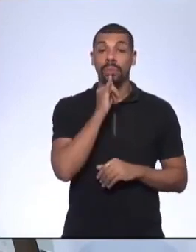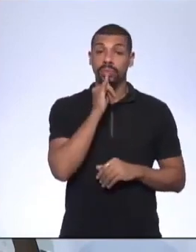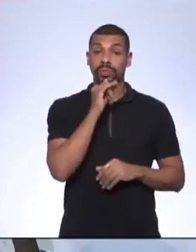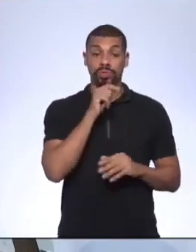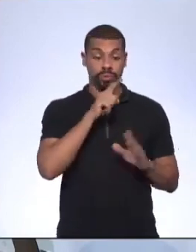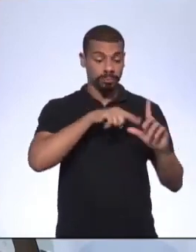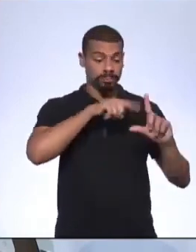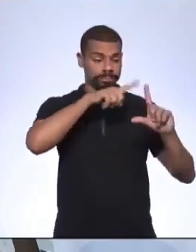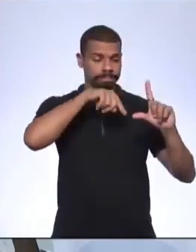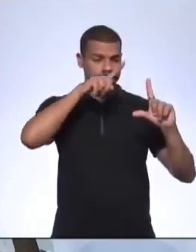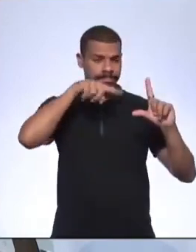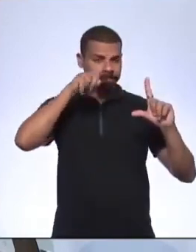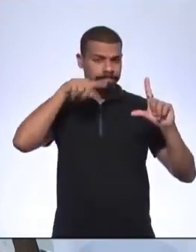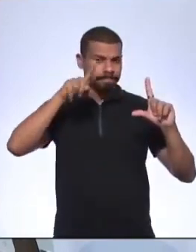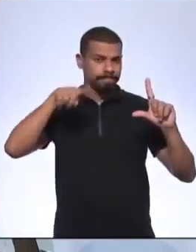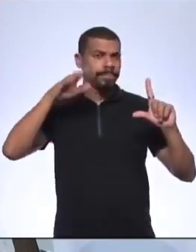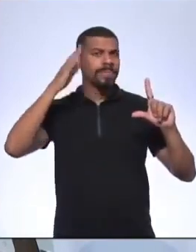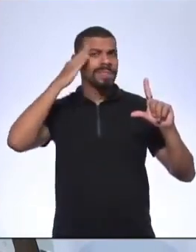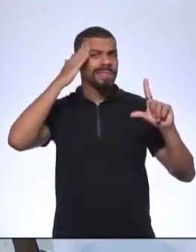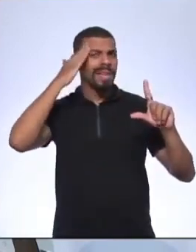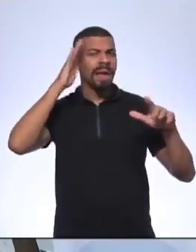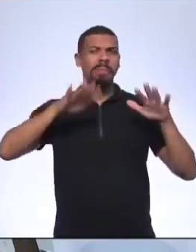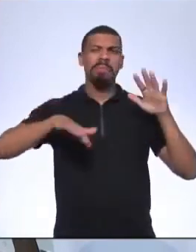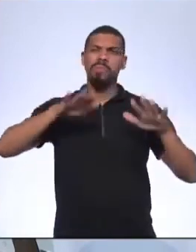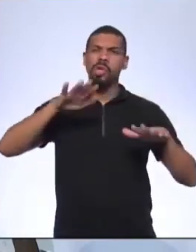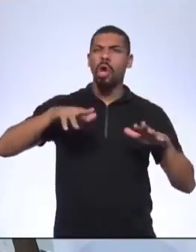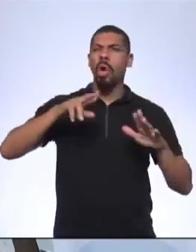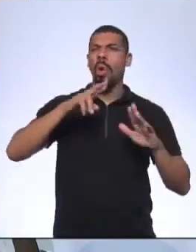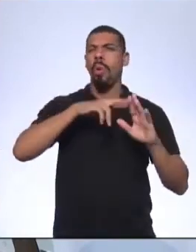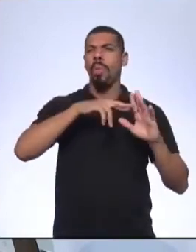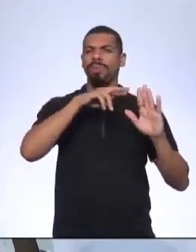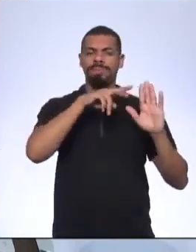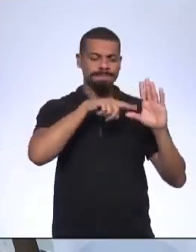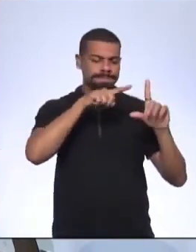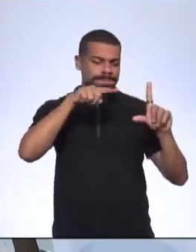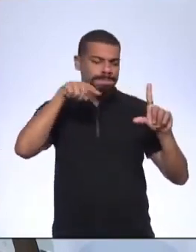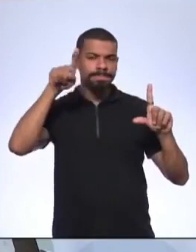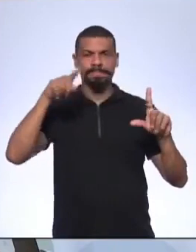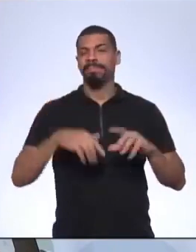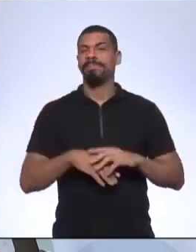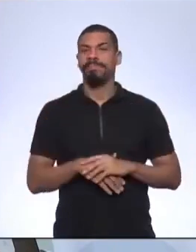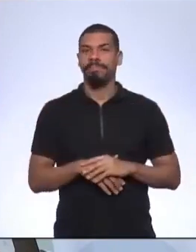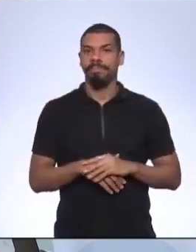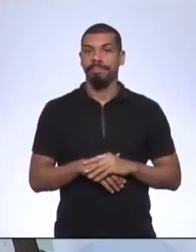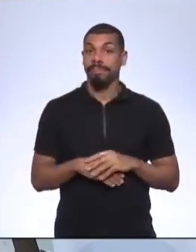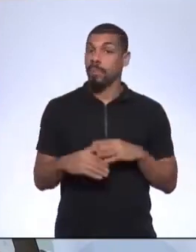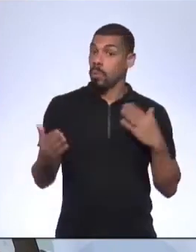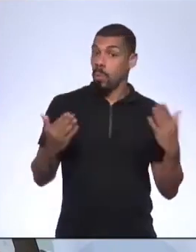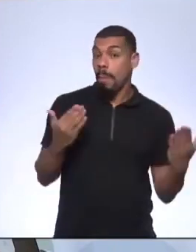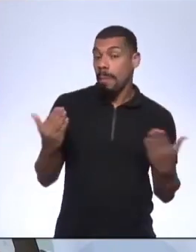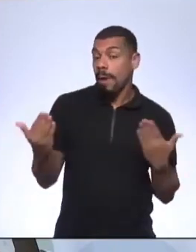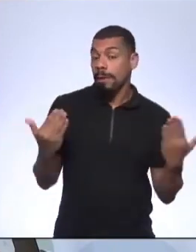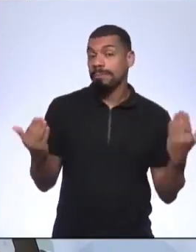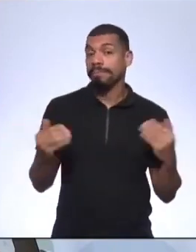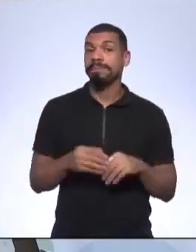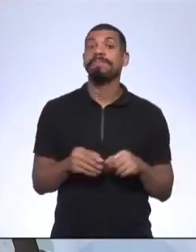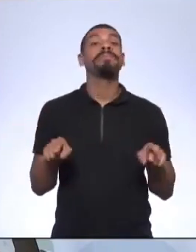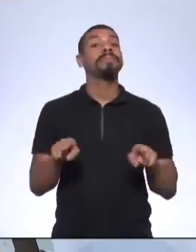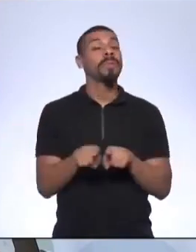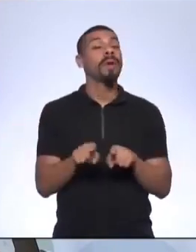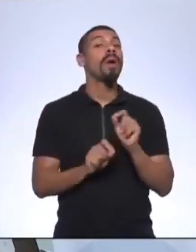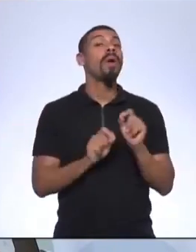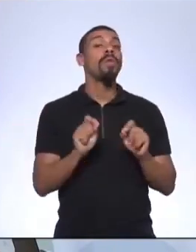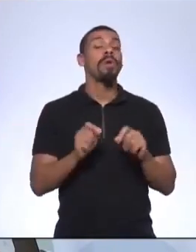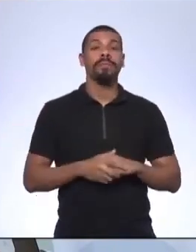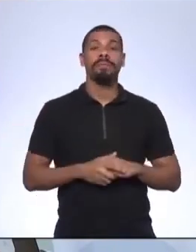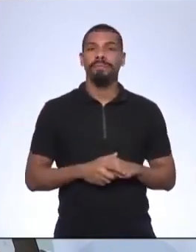função exponencial, a gente já sabe que ela não segue uma reta, né? Ela segue uma coisa assim, a gente pode comparar aí a curva, e o que a gente quer